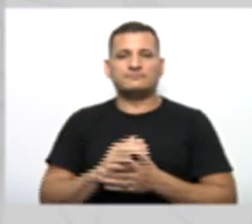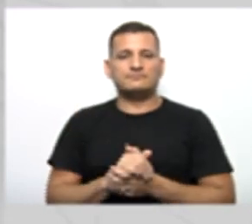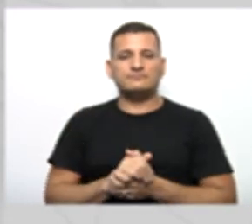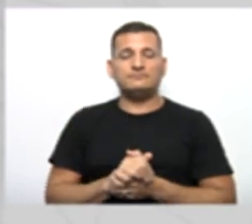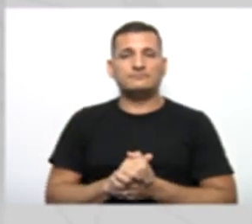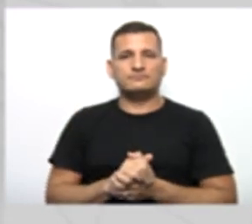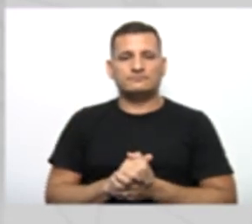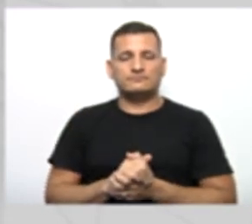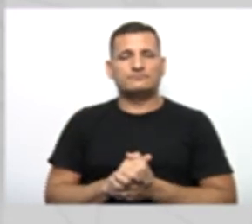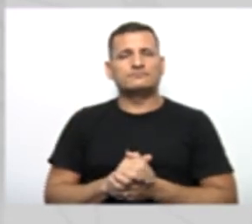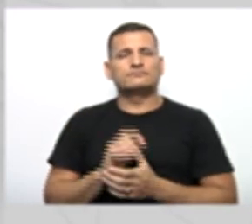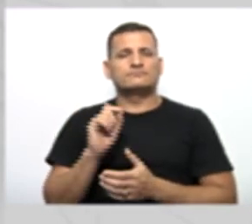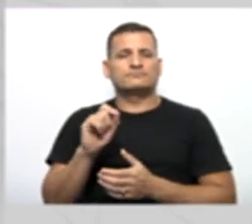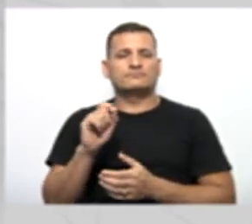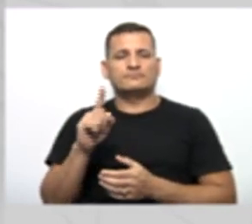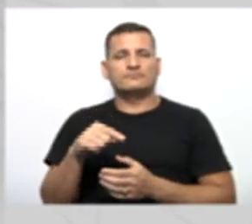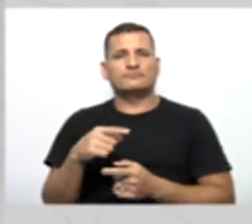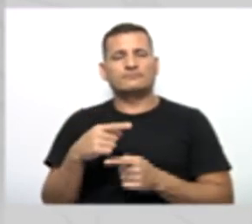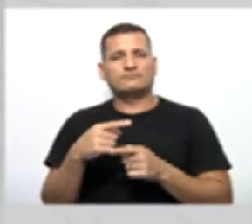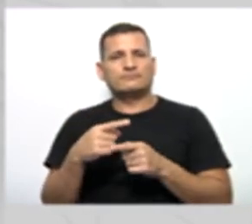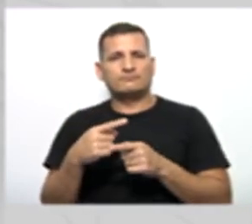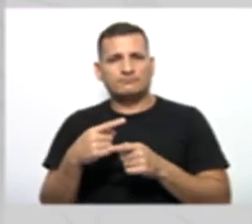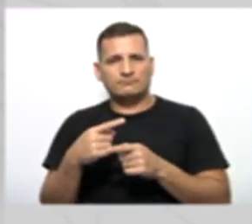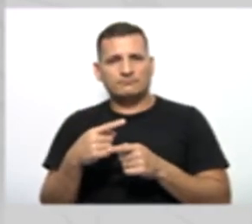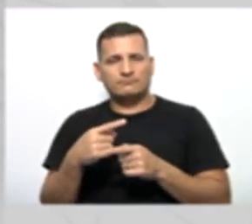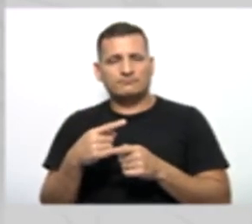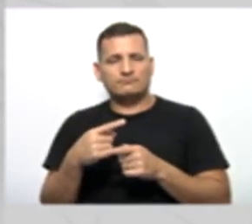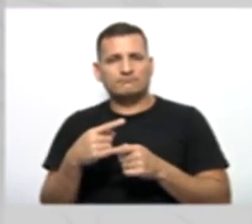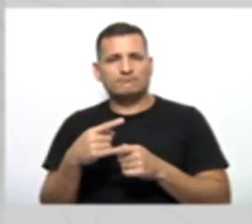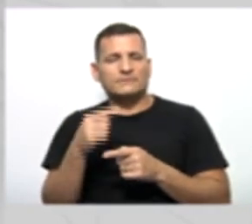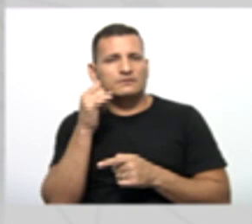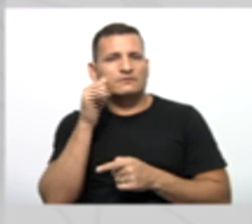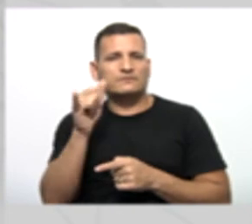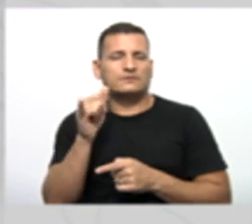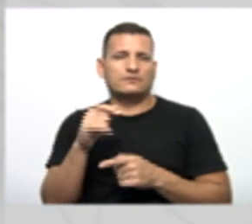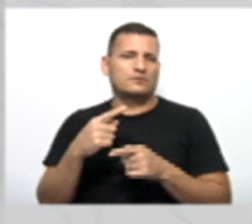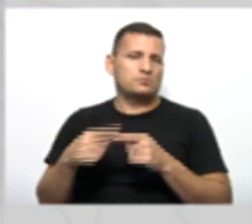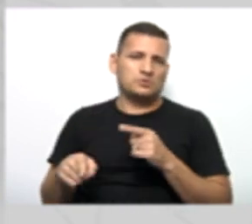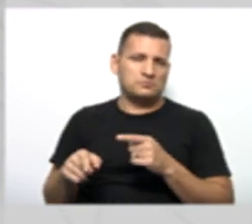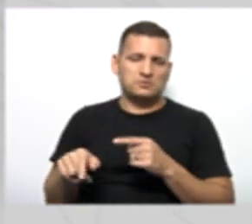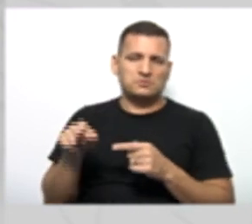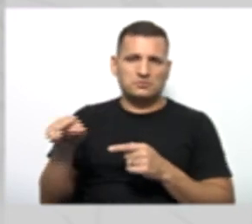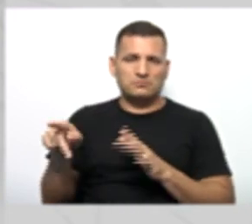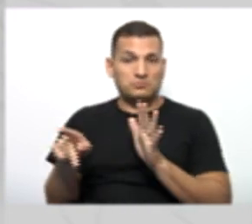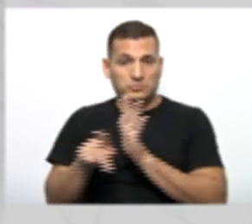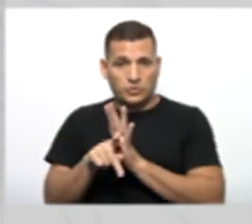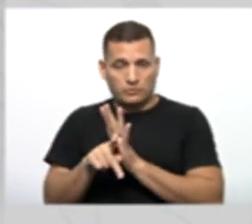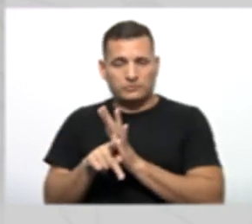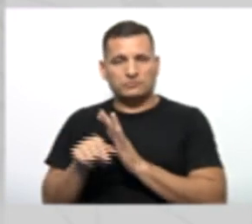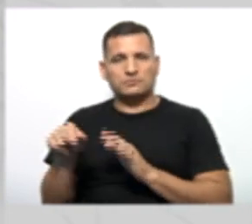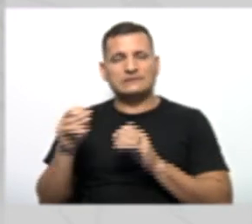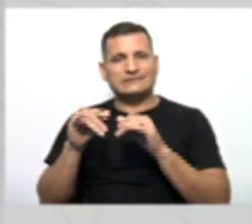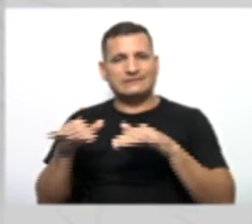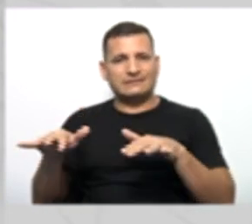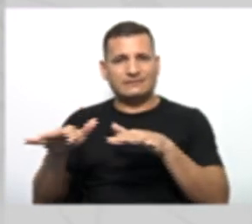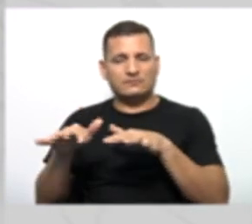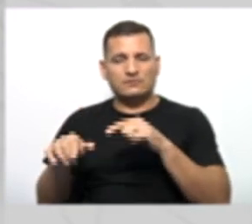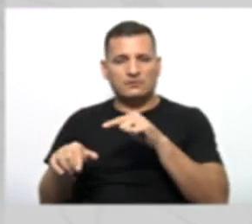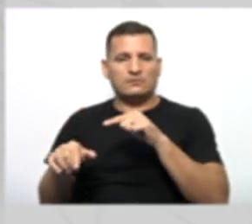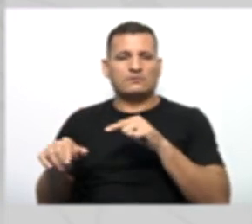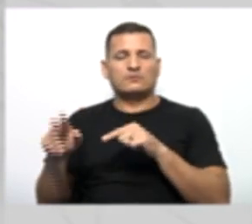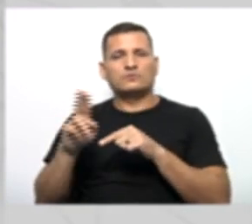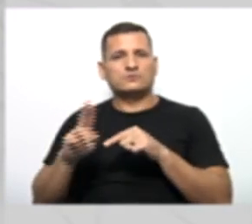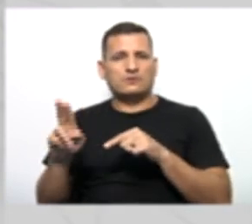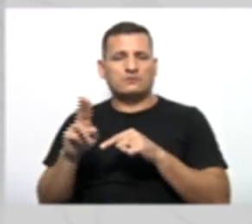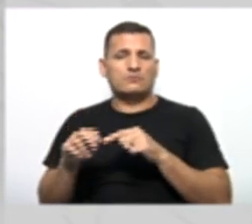Impedir que o proprietário possa usar a sua propriedade como bem desejar. Isso pode ser uma consequência do